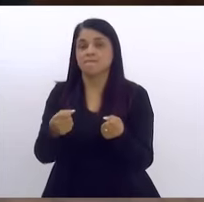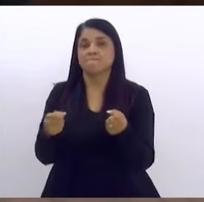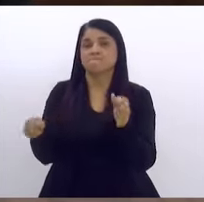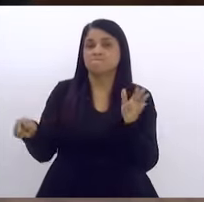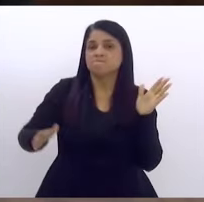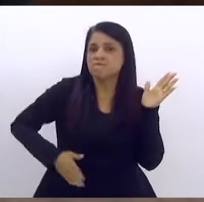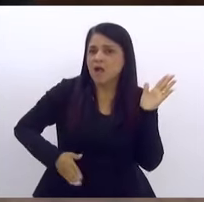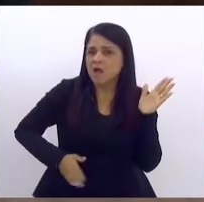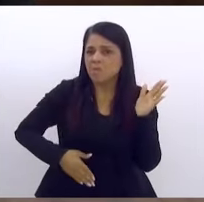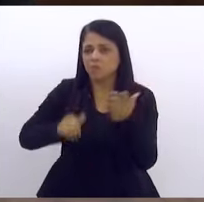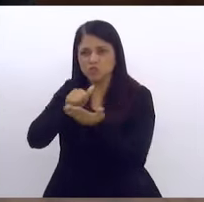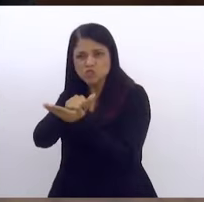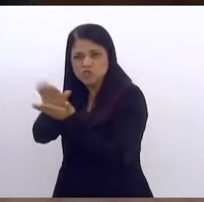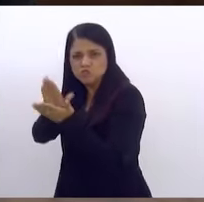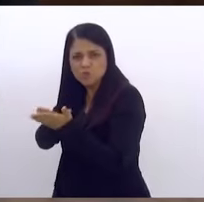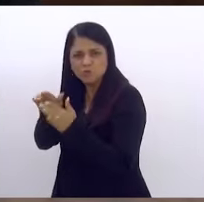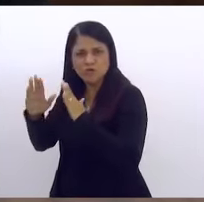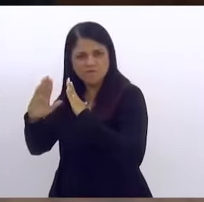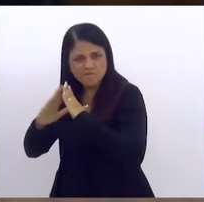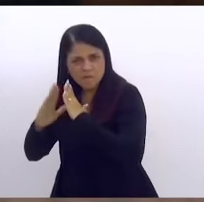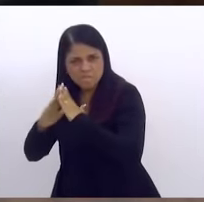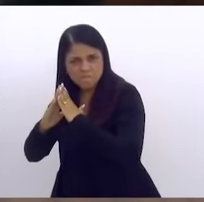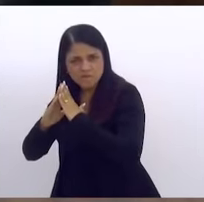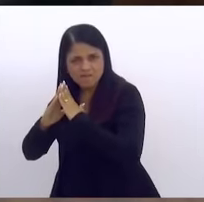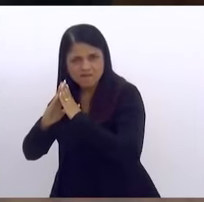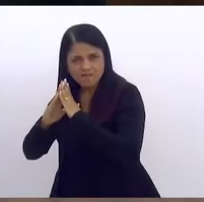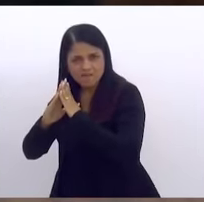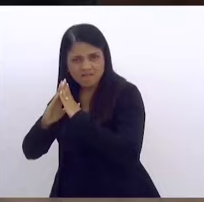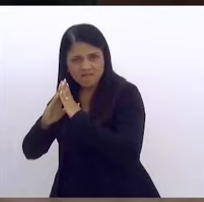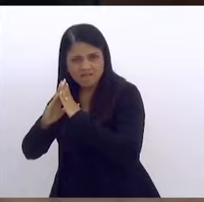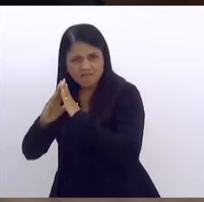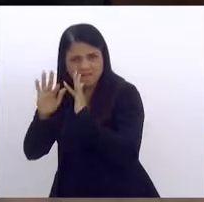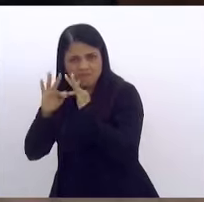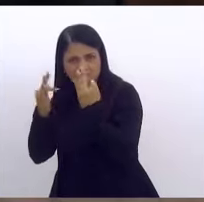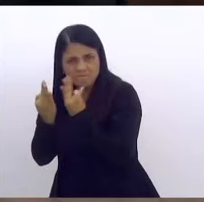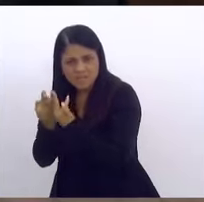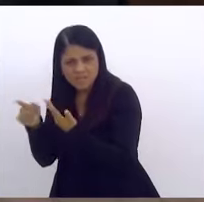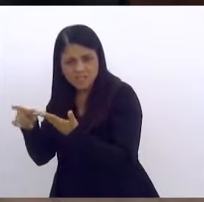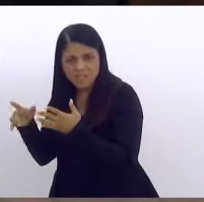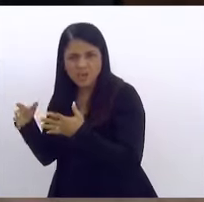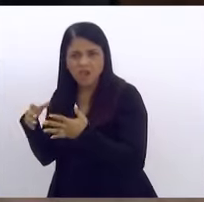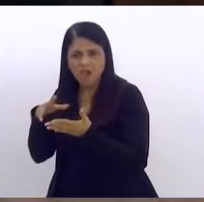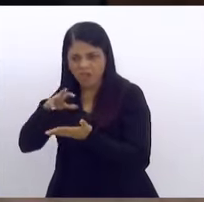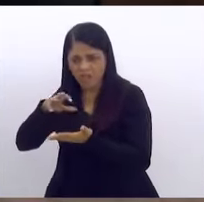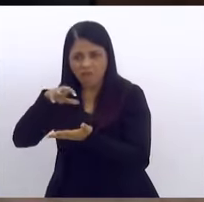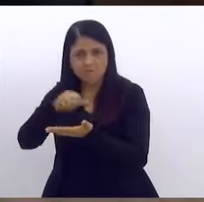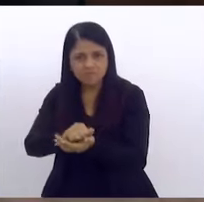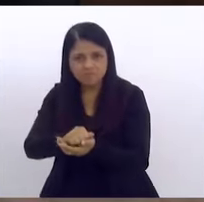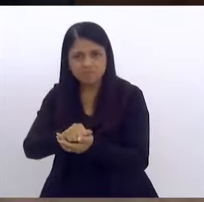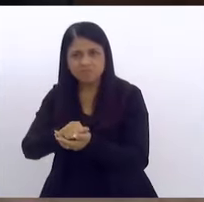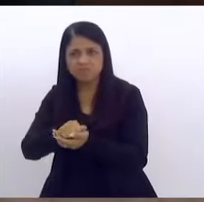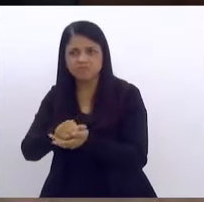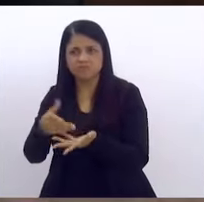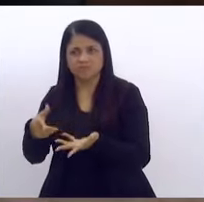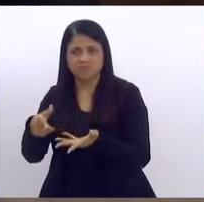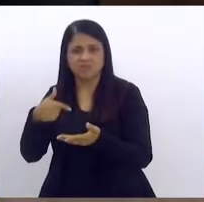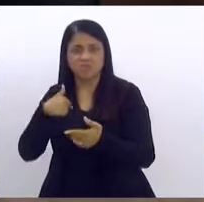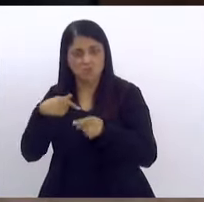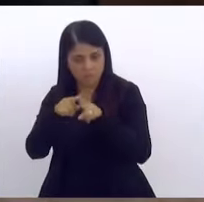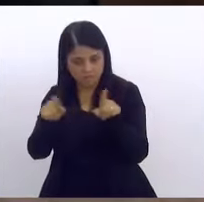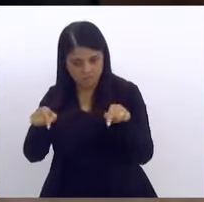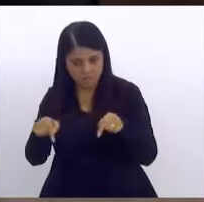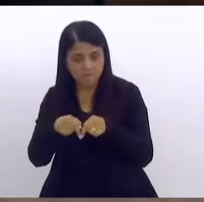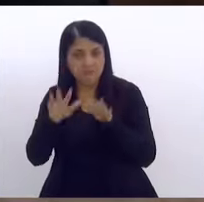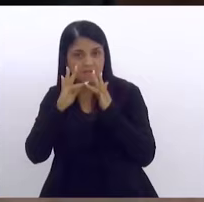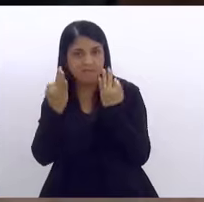que expulsa a família de casa e toma seu lar, toma sua residência. Inclusive, essa família está aqui agora no meu gabinete. E eu